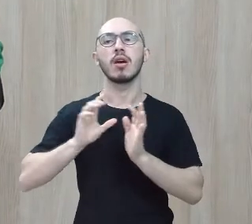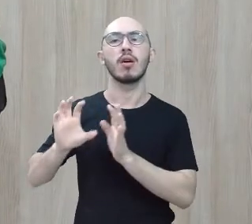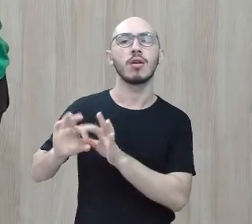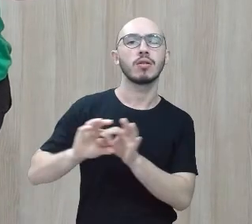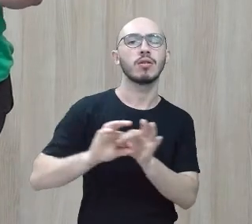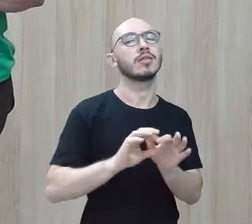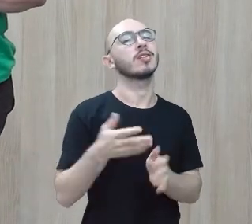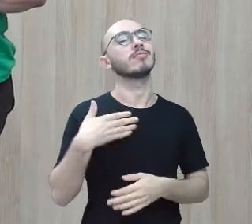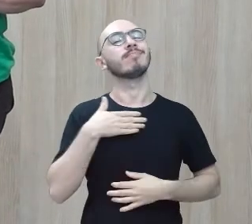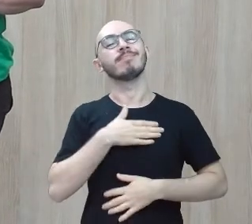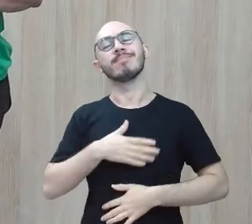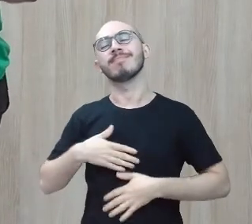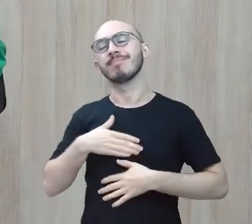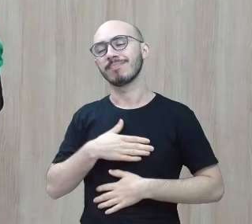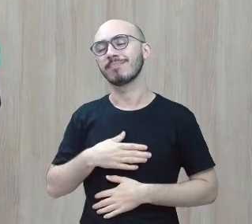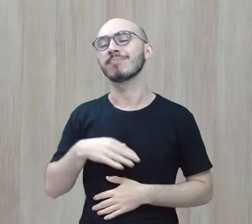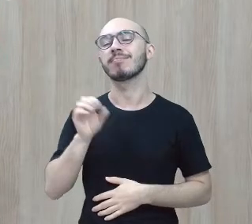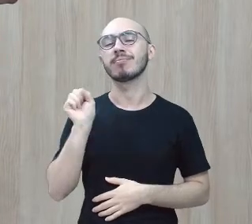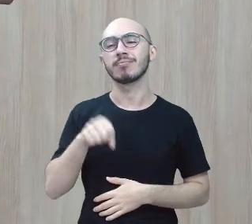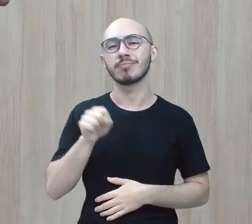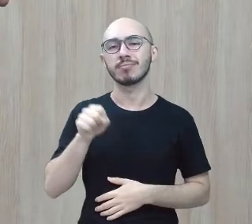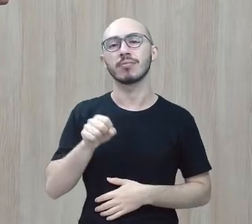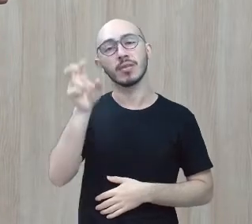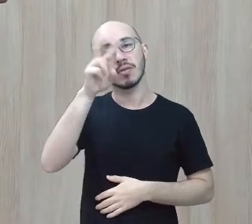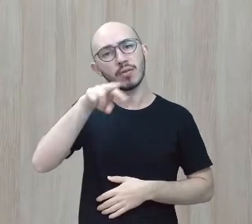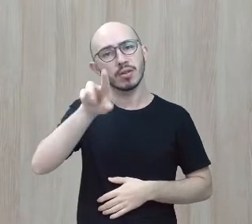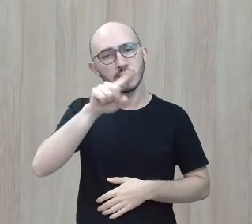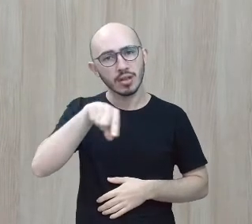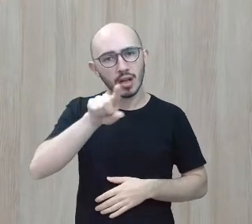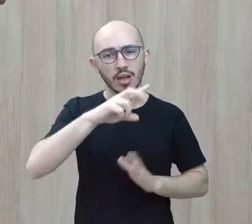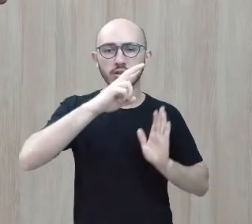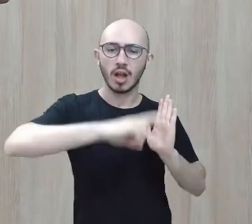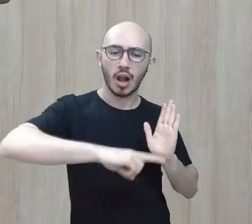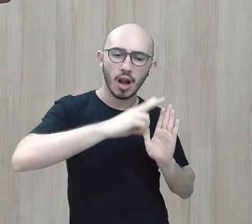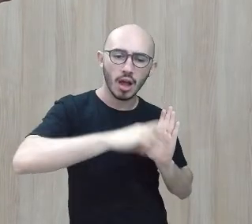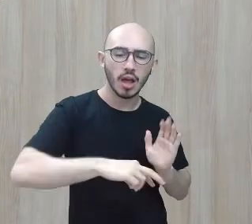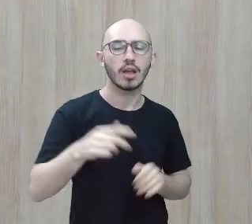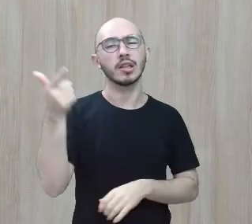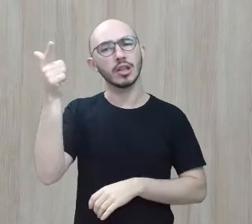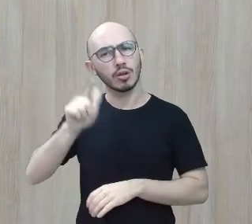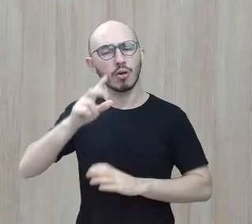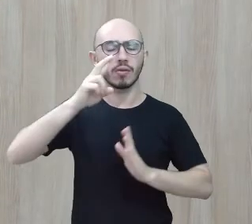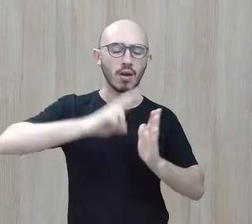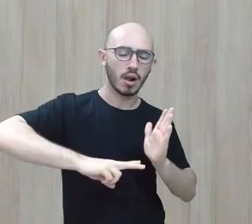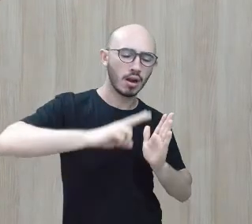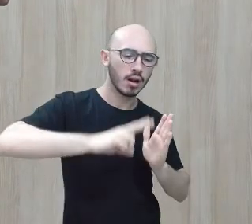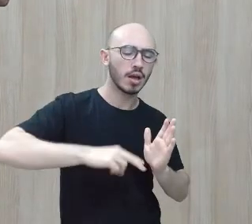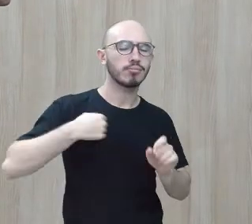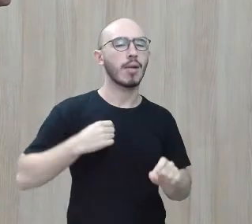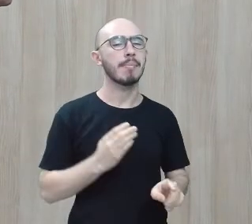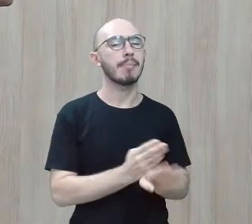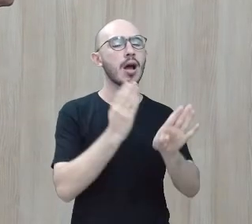é muito gostoso. Então, leiam, minha gente, releiam, descubram coisas novas dentro das